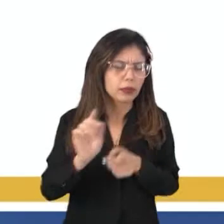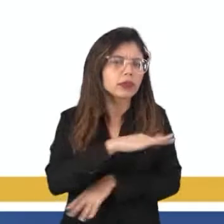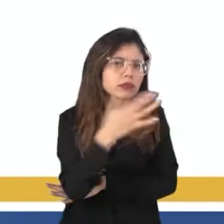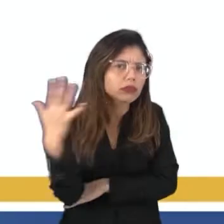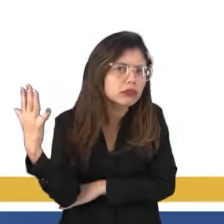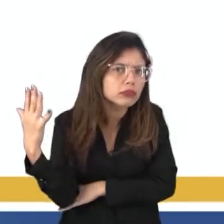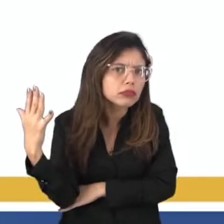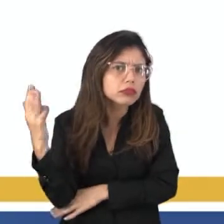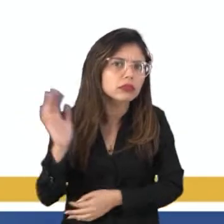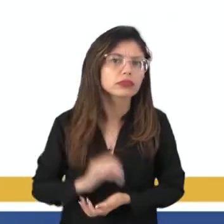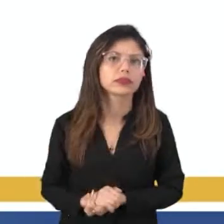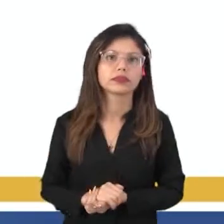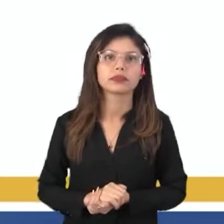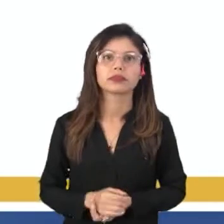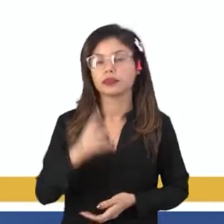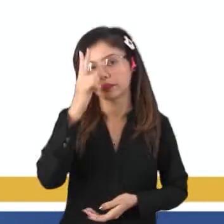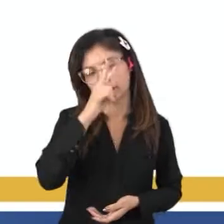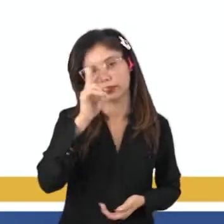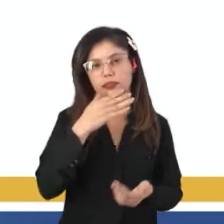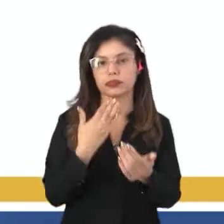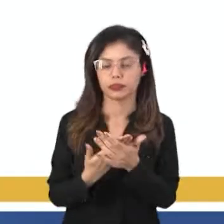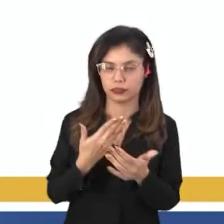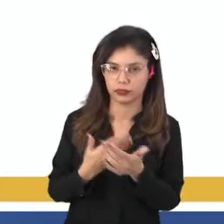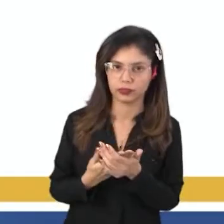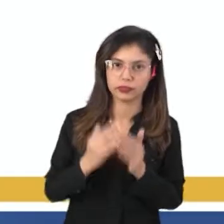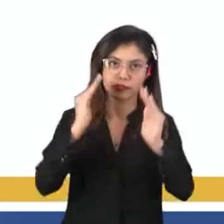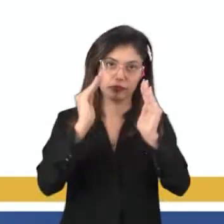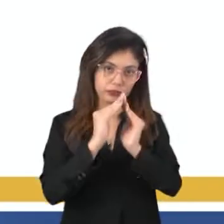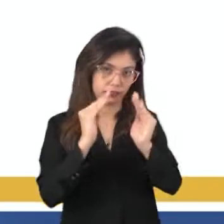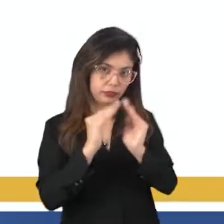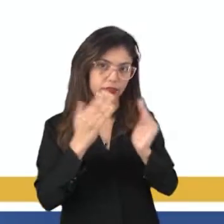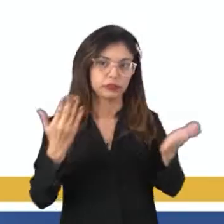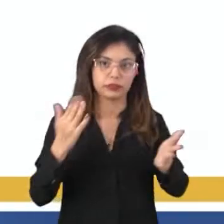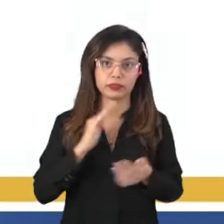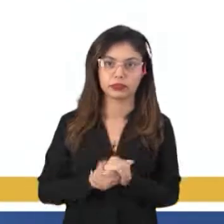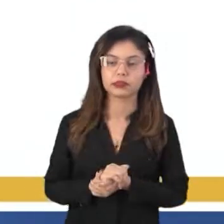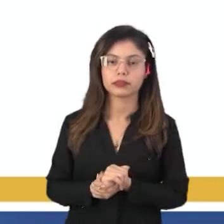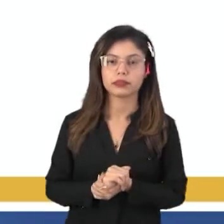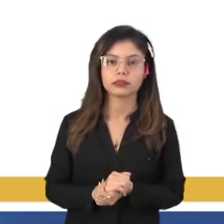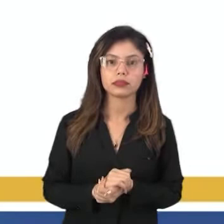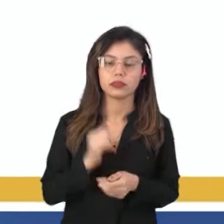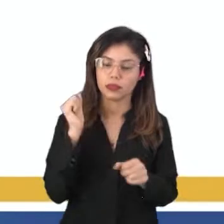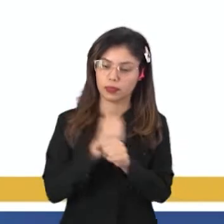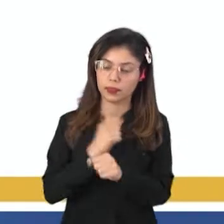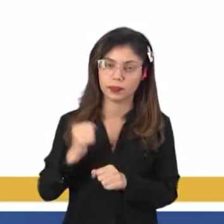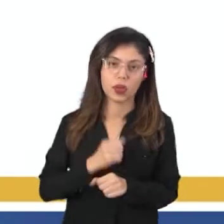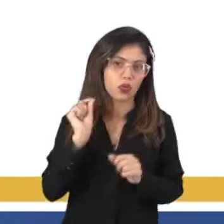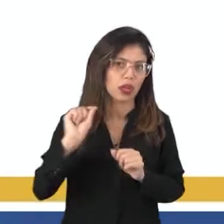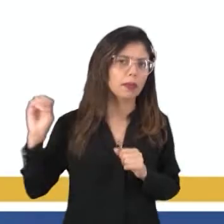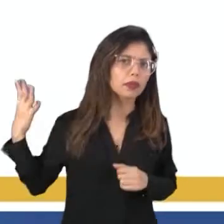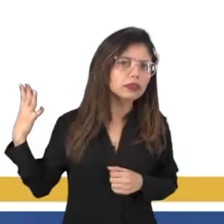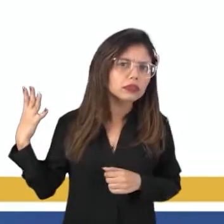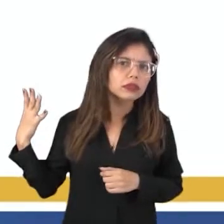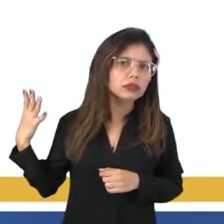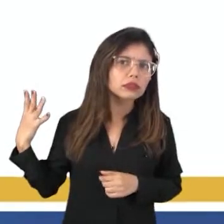naturais? Lembra que eu falei sobre a questão da moradia, dependendo de onde ela é construída, o que pode